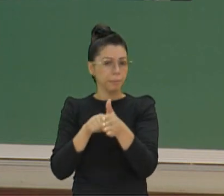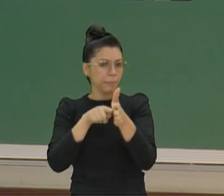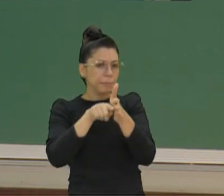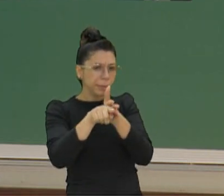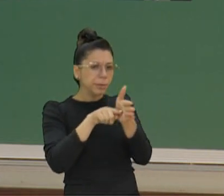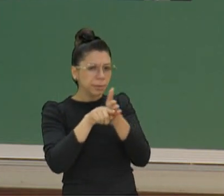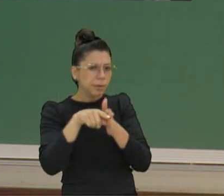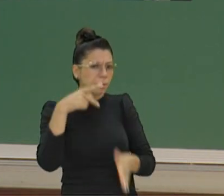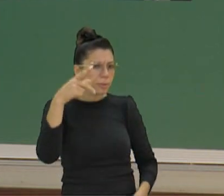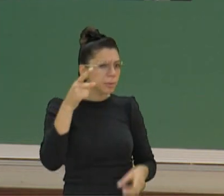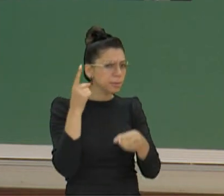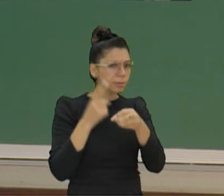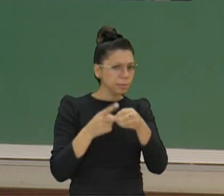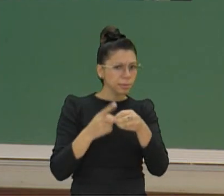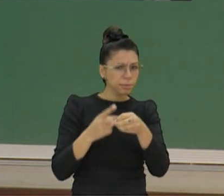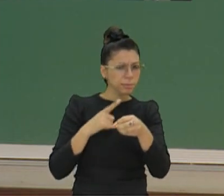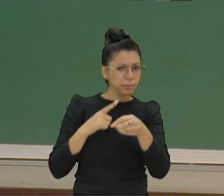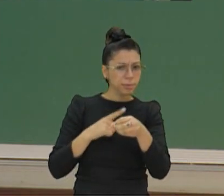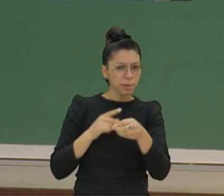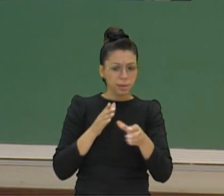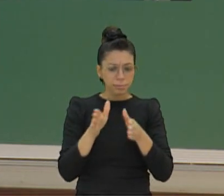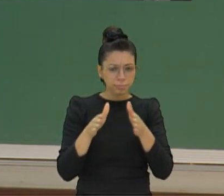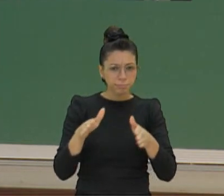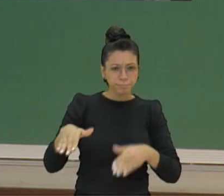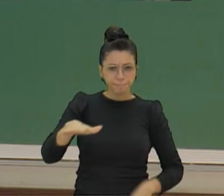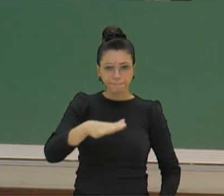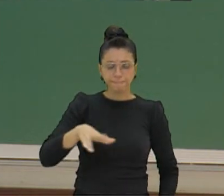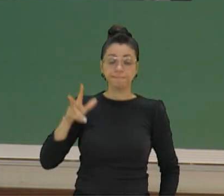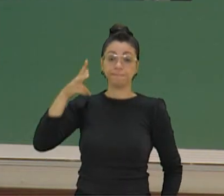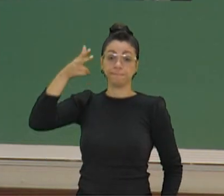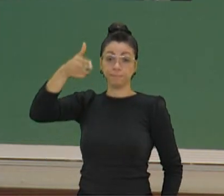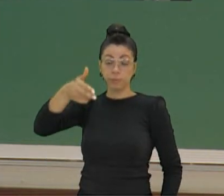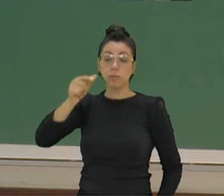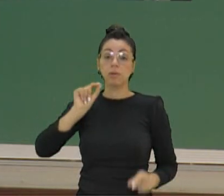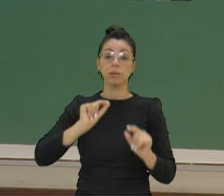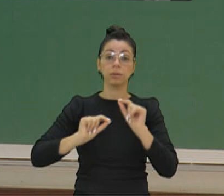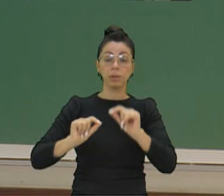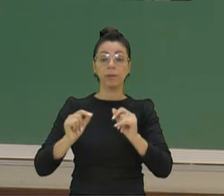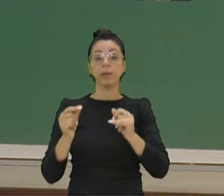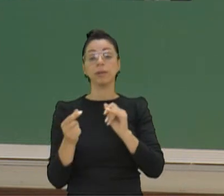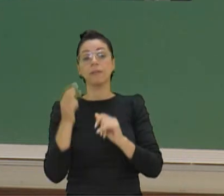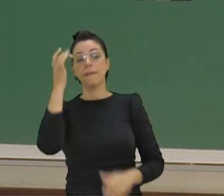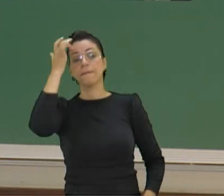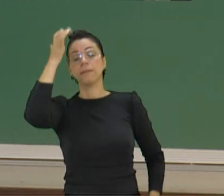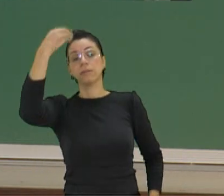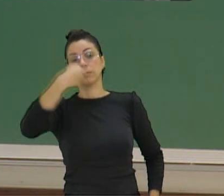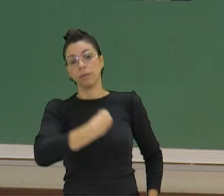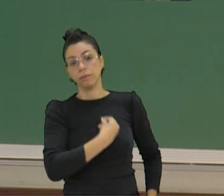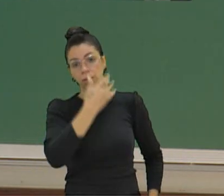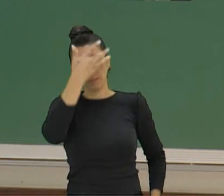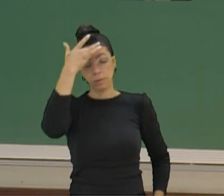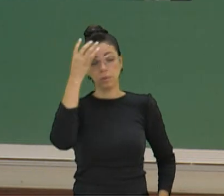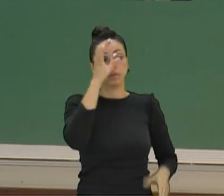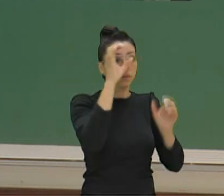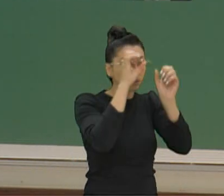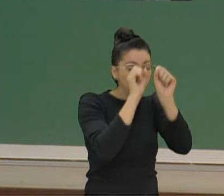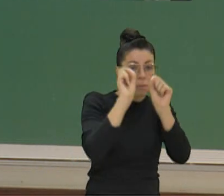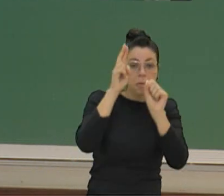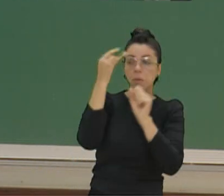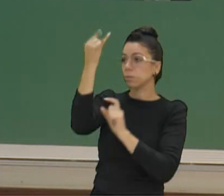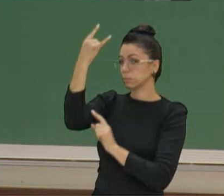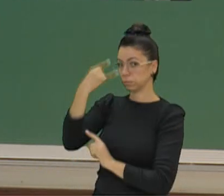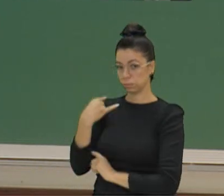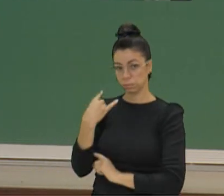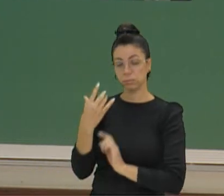na sua cidade, na sua região, tem esse piso, onde vai facilitar a vida das pessoas que têm baixa visão ou são